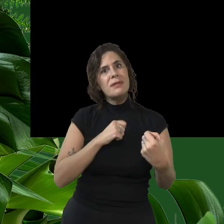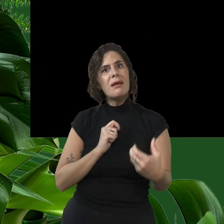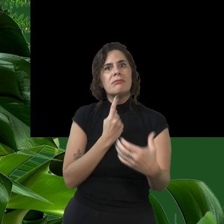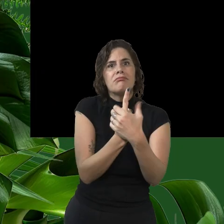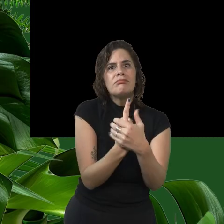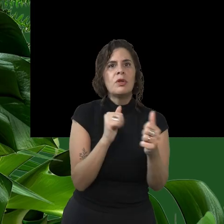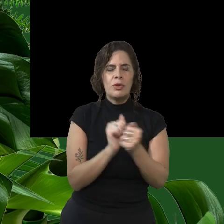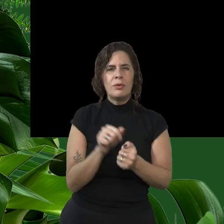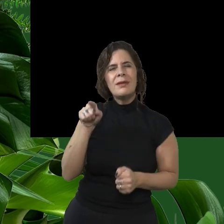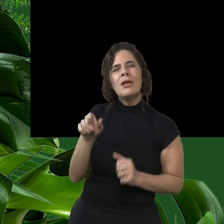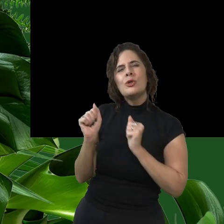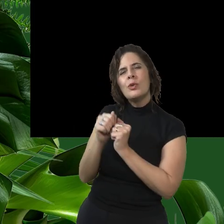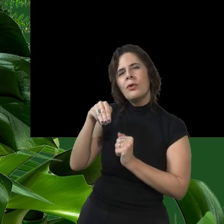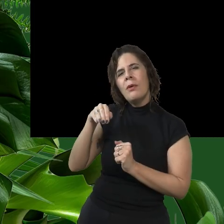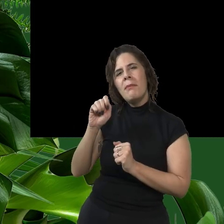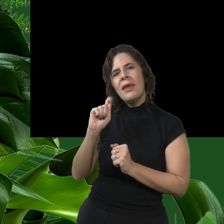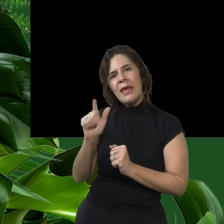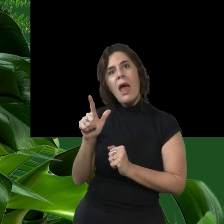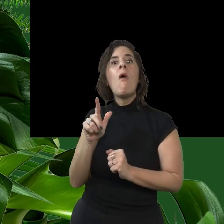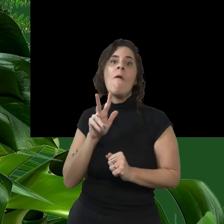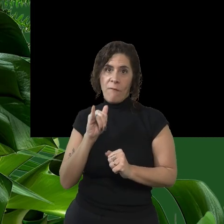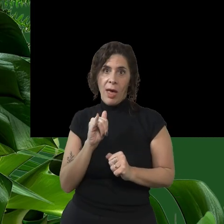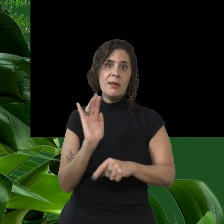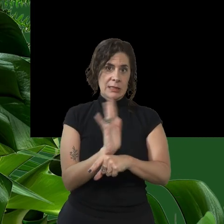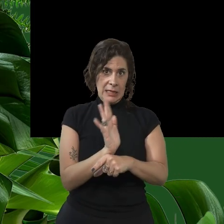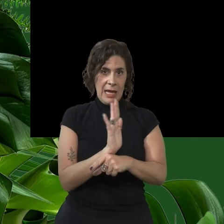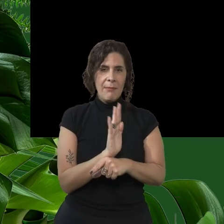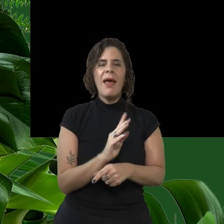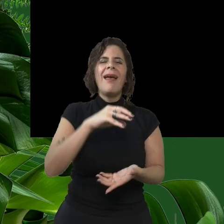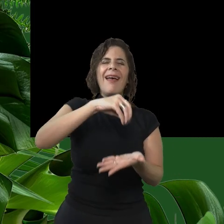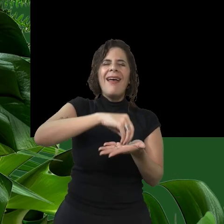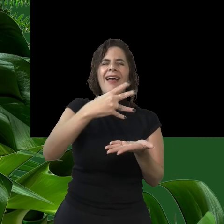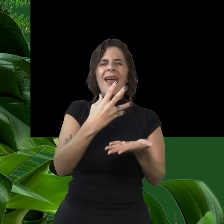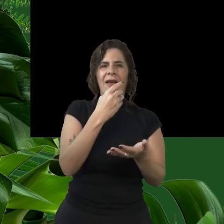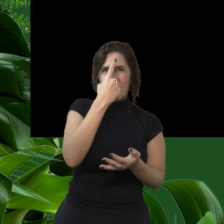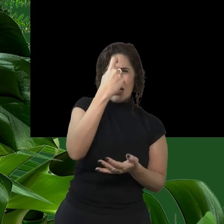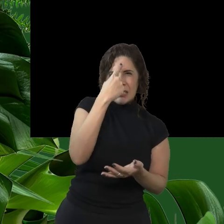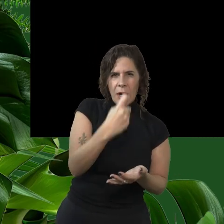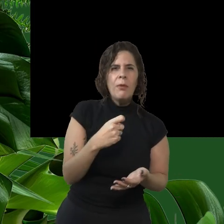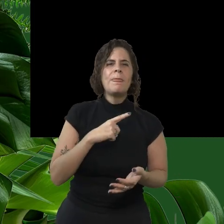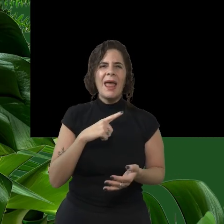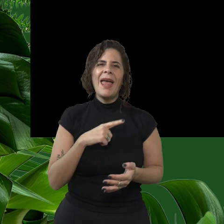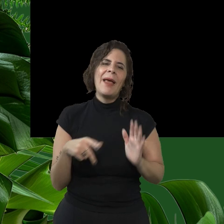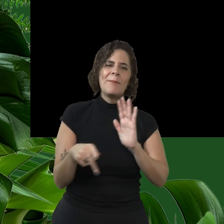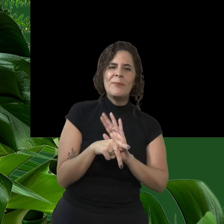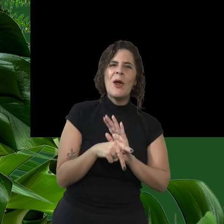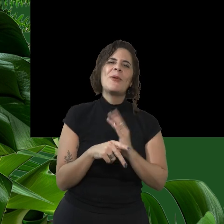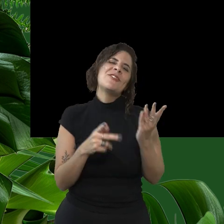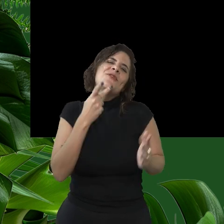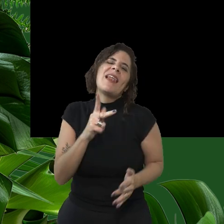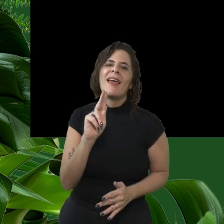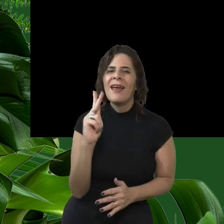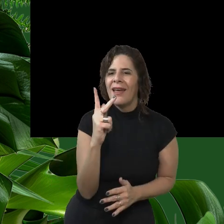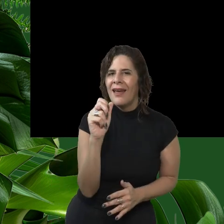um projeto que vai para o cinema, é uma ficção científica lá, interestelar, né? Então, uma hard science, um hard sci-fi, a gente fala, né?